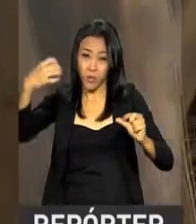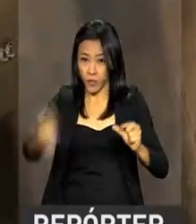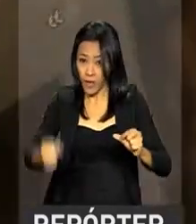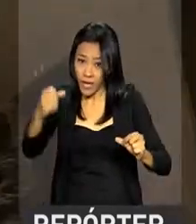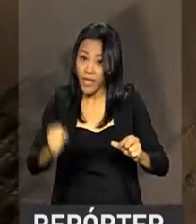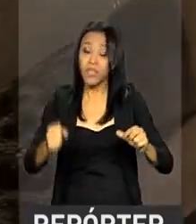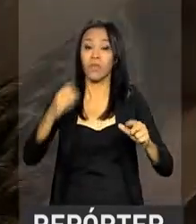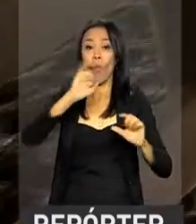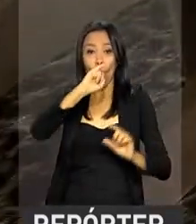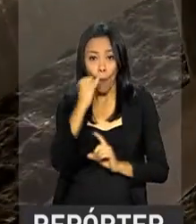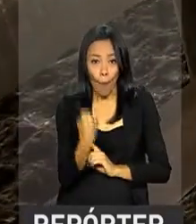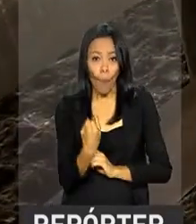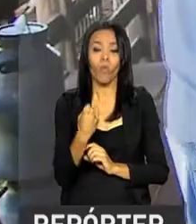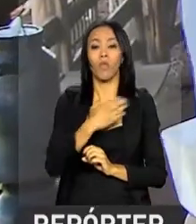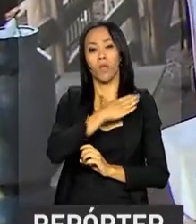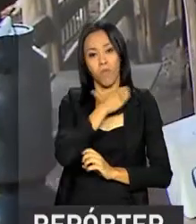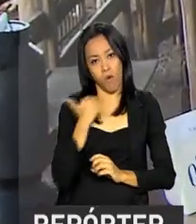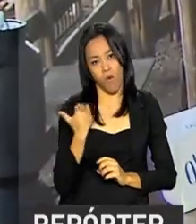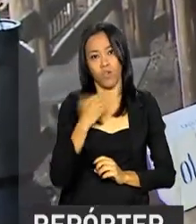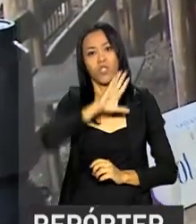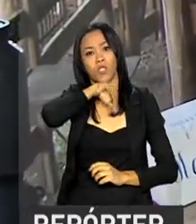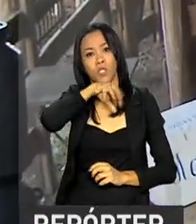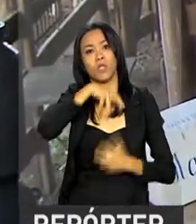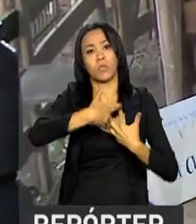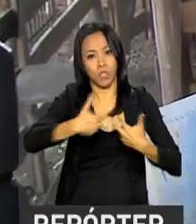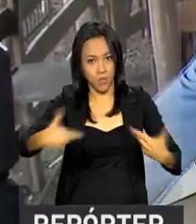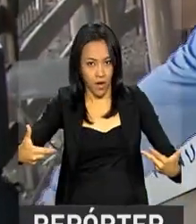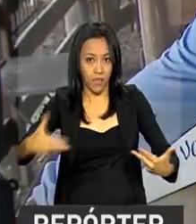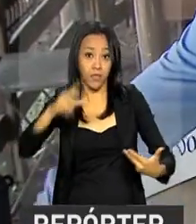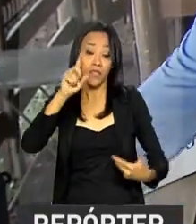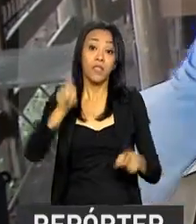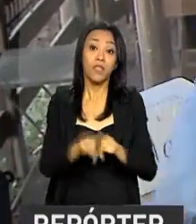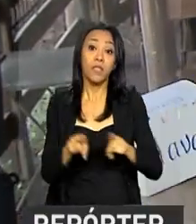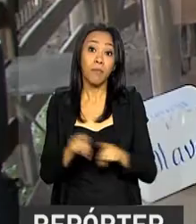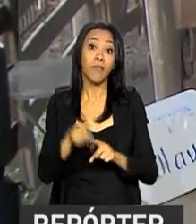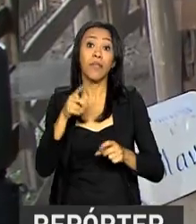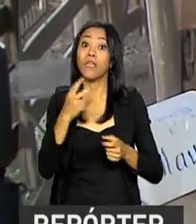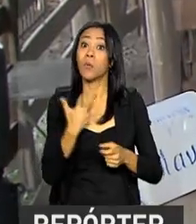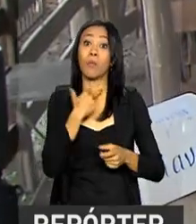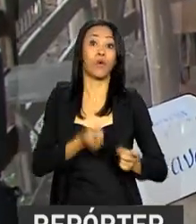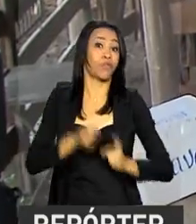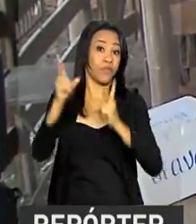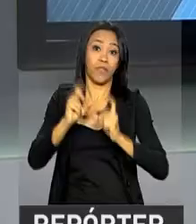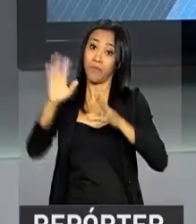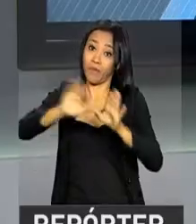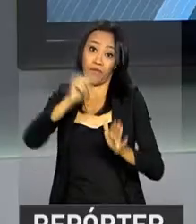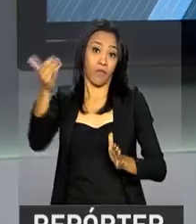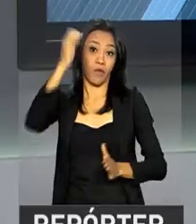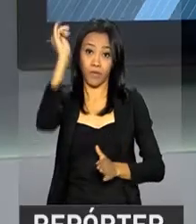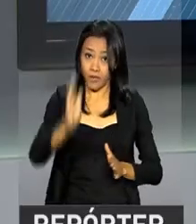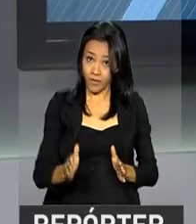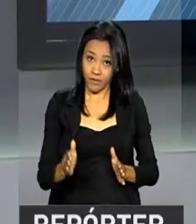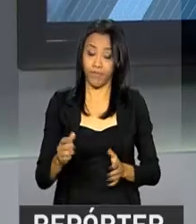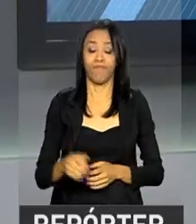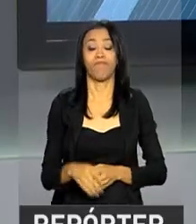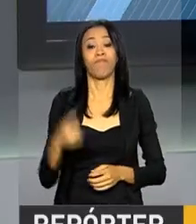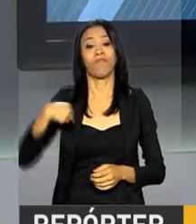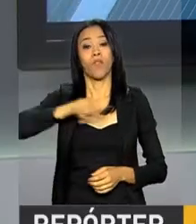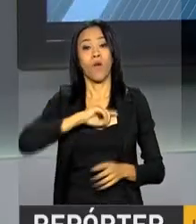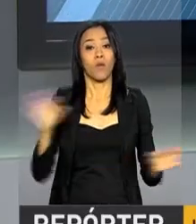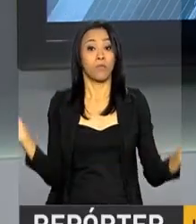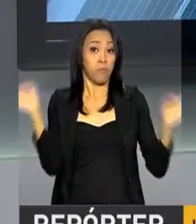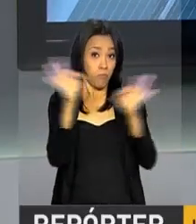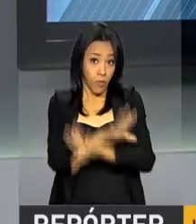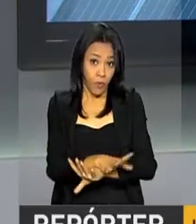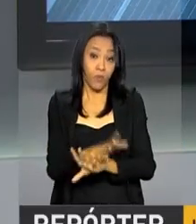de peso e até a morte dos animais. Outro prejuízo são as restrições à exportação de carne. Nós ficamos por aqui. Você